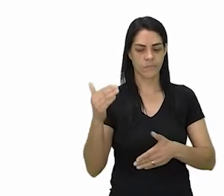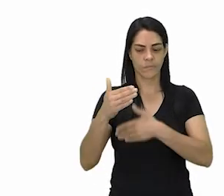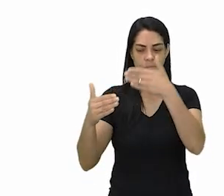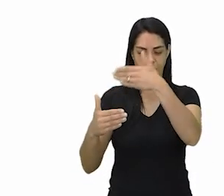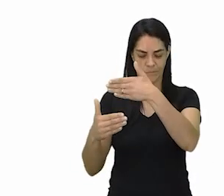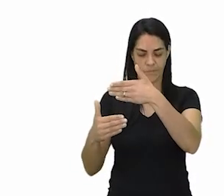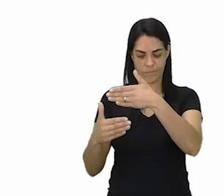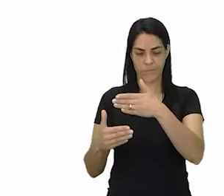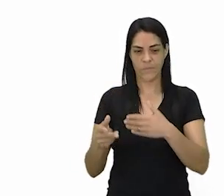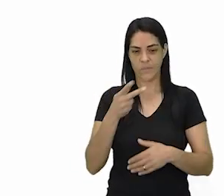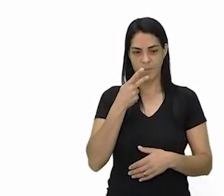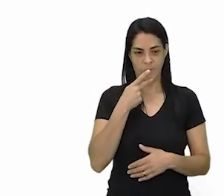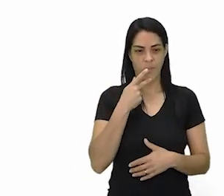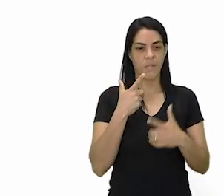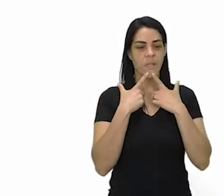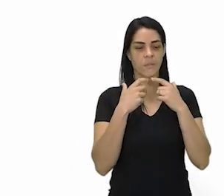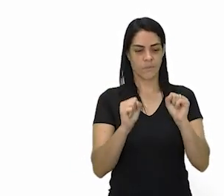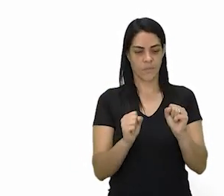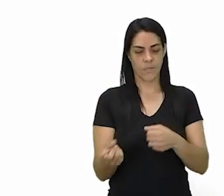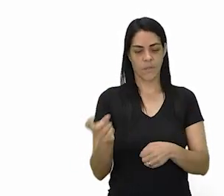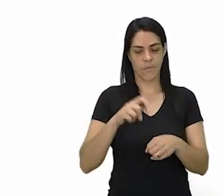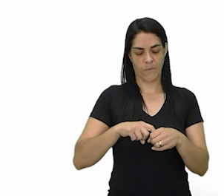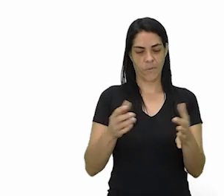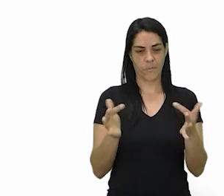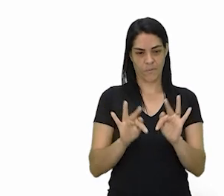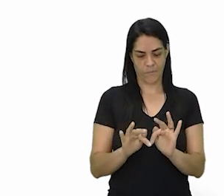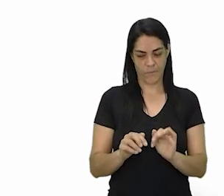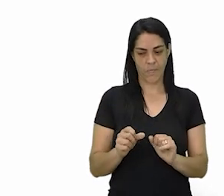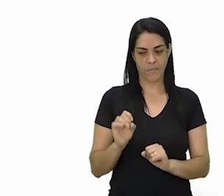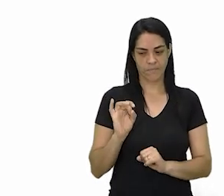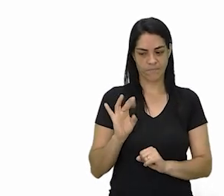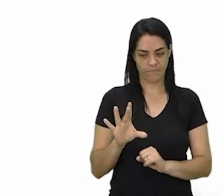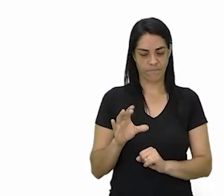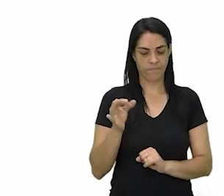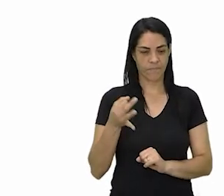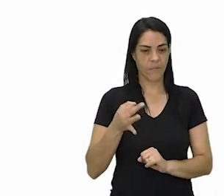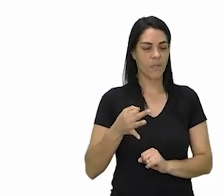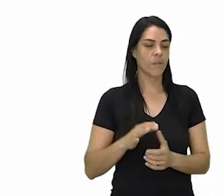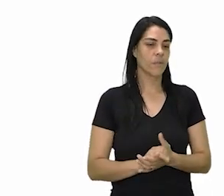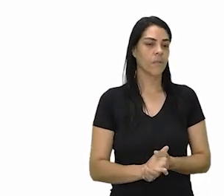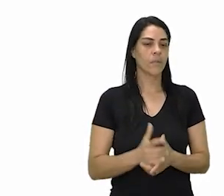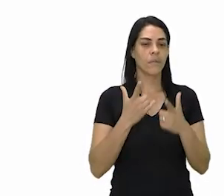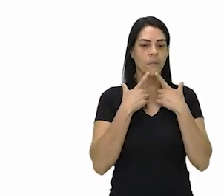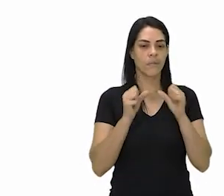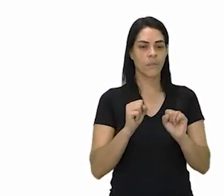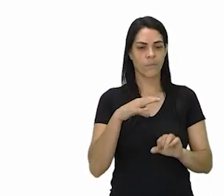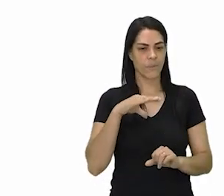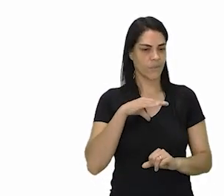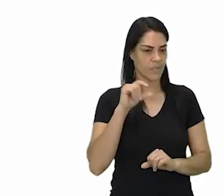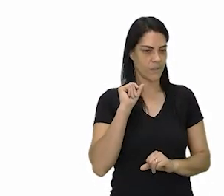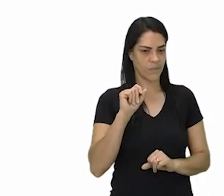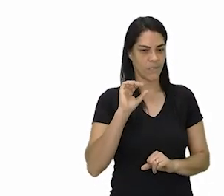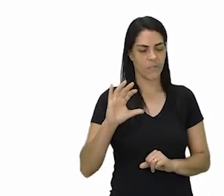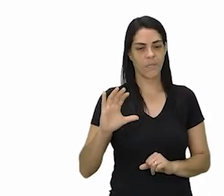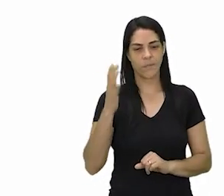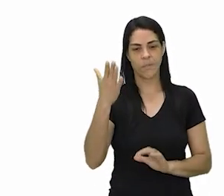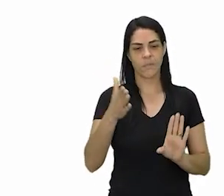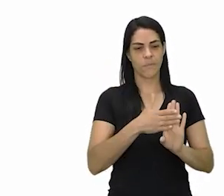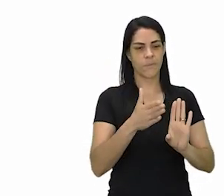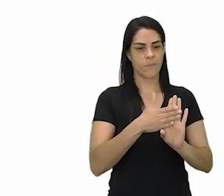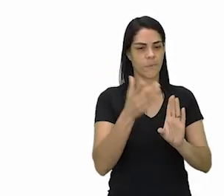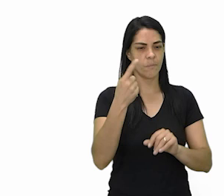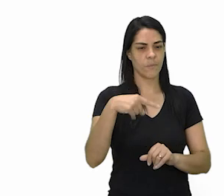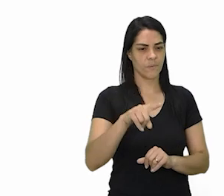e você volta para finalizar. Muito bem, Su. Combinado. Em língua portuguesa, eu queria propor a